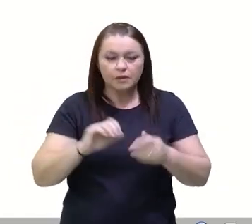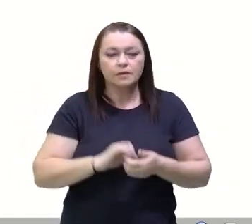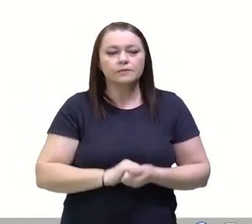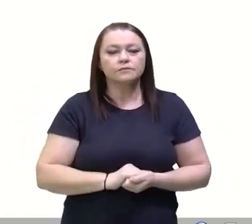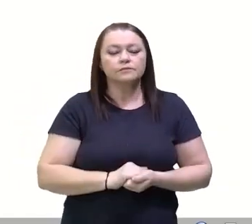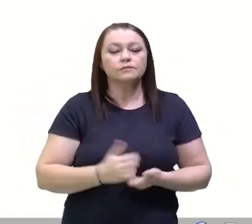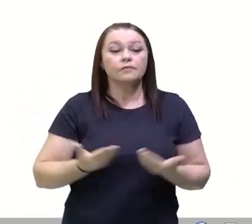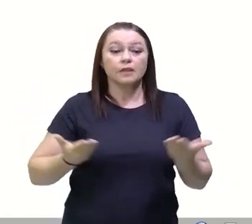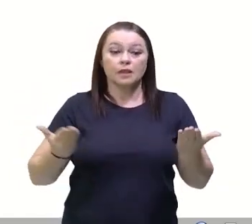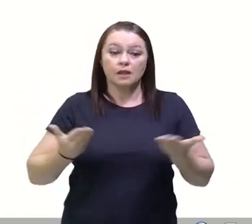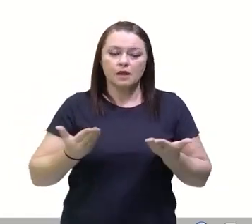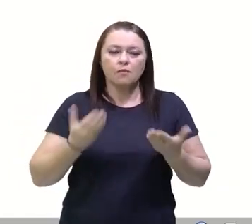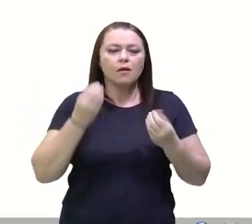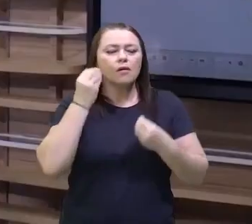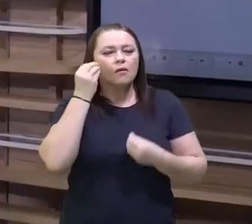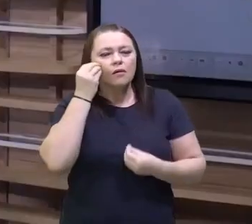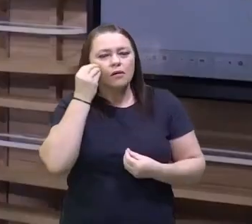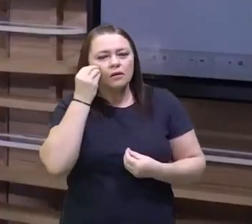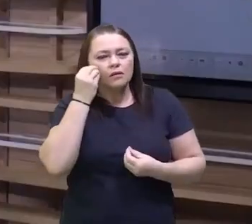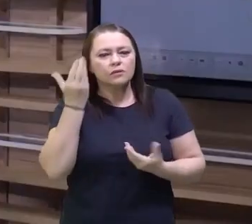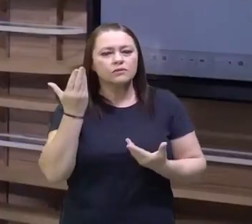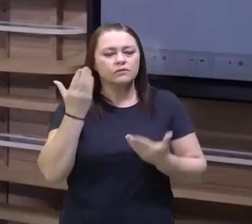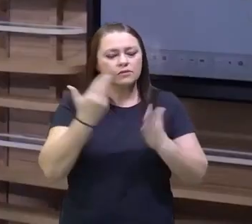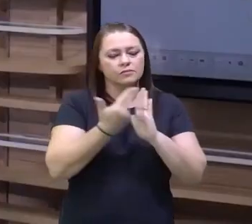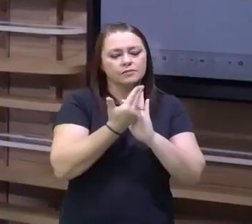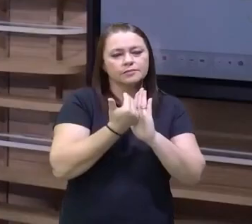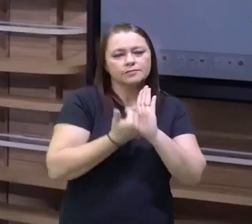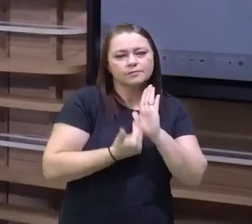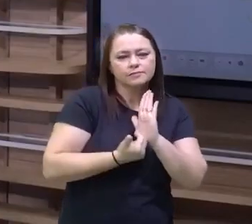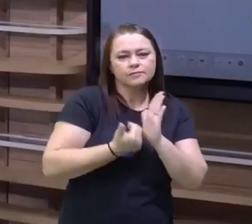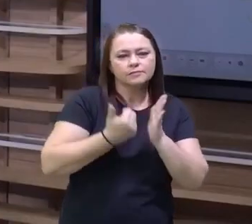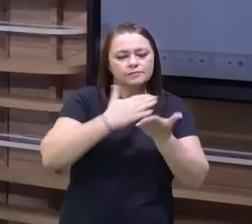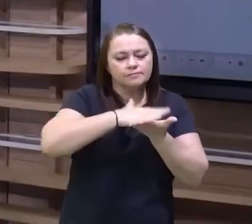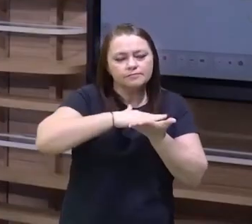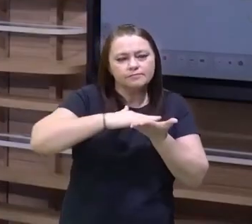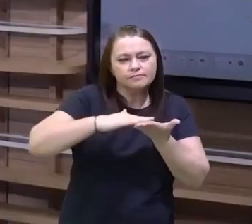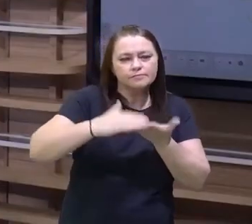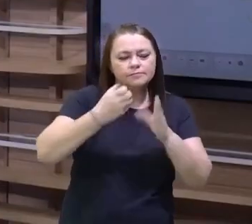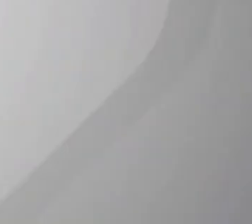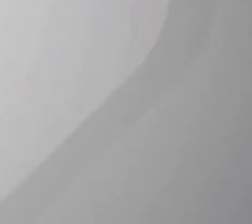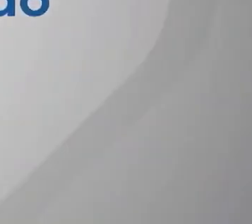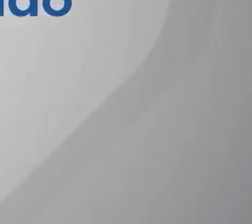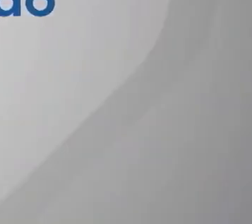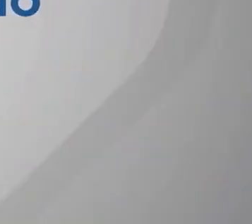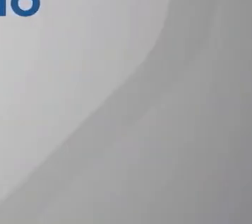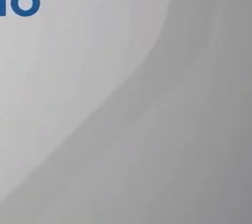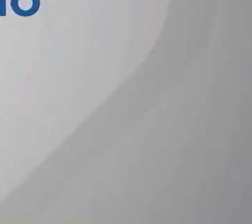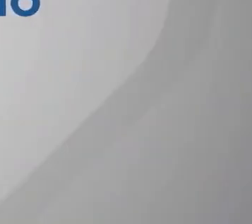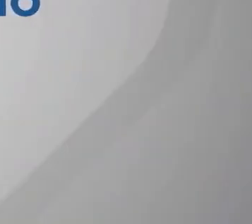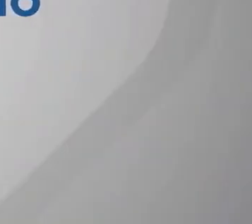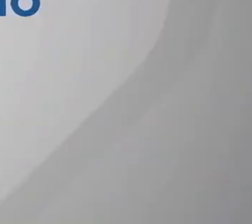Então, vimos aí todas essas partes de figura plana, vimos as características, vimos cada uma.